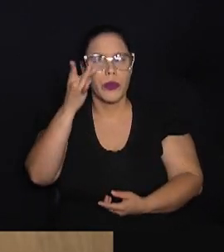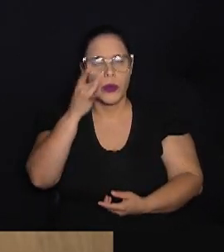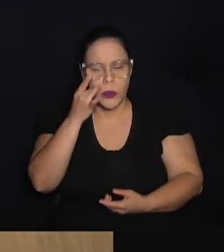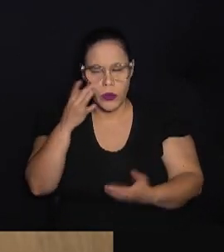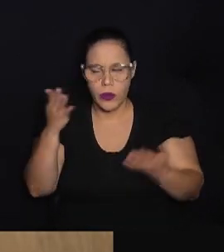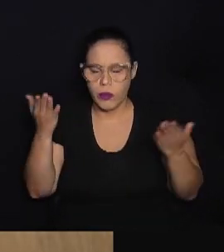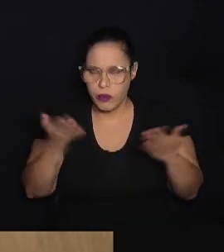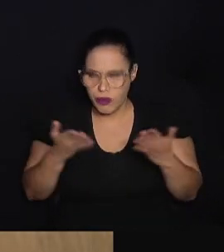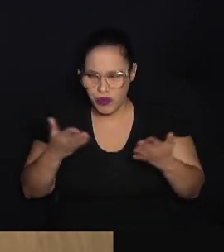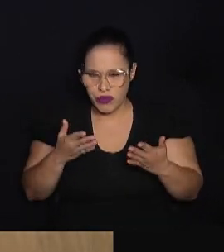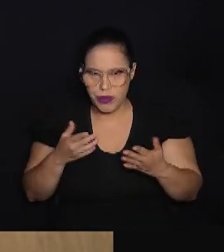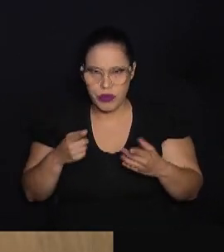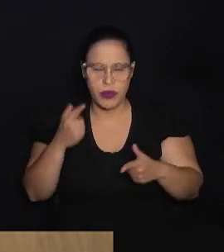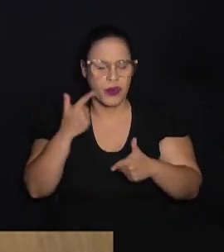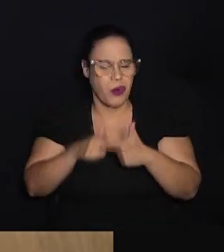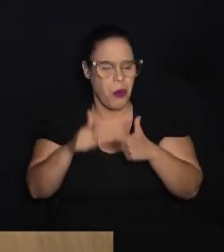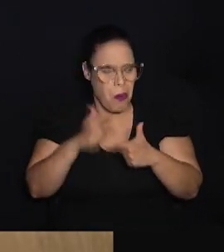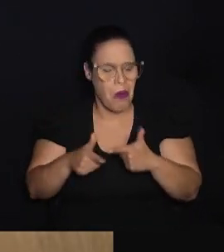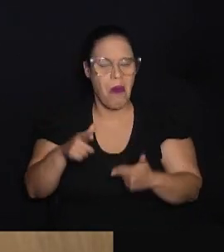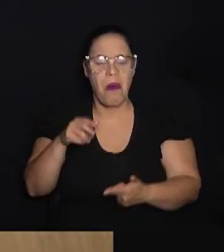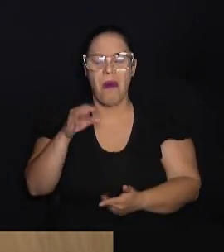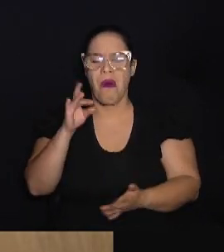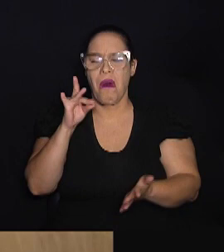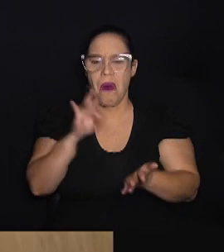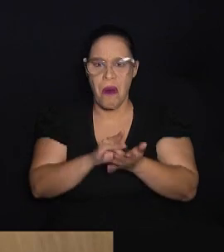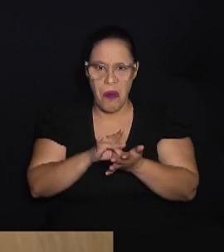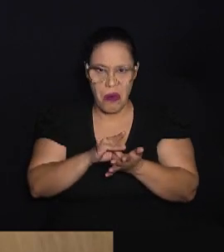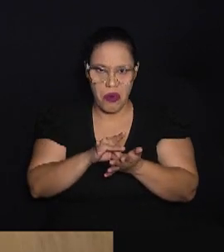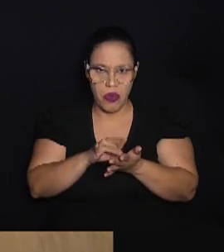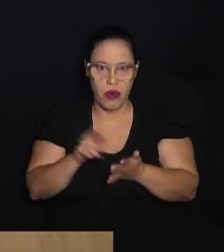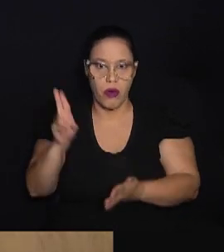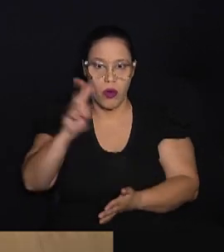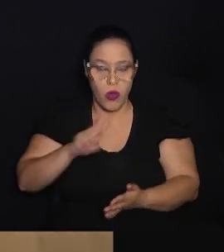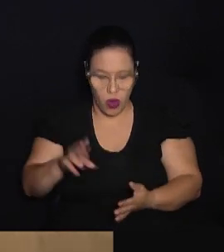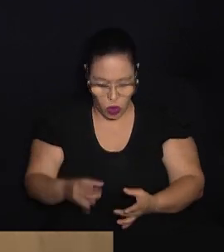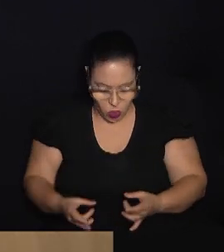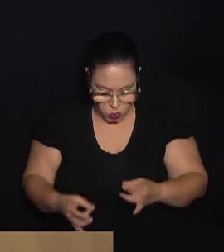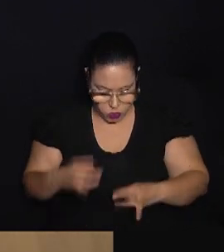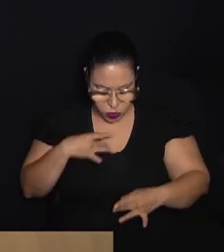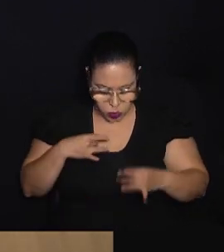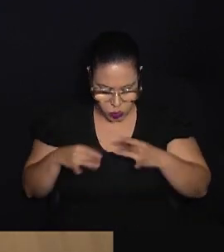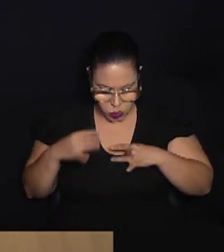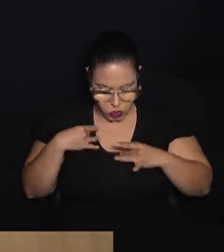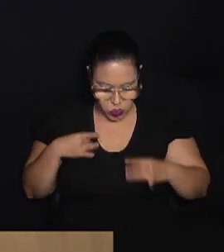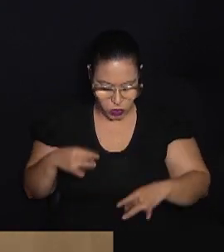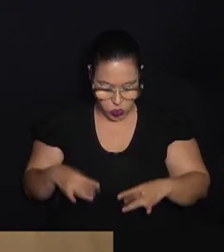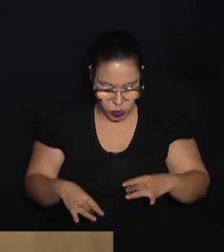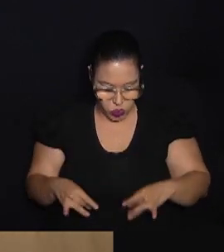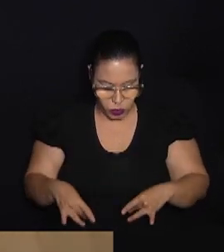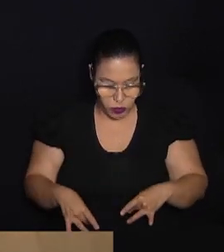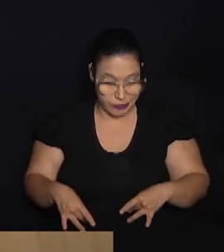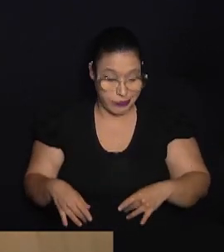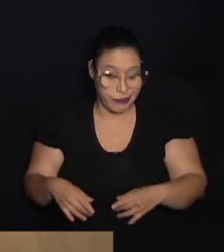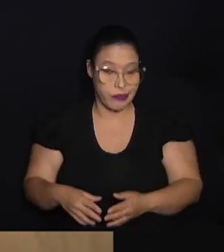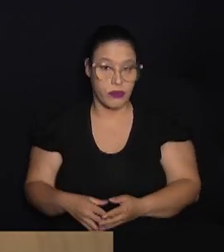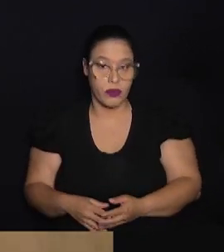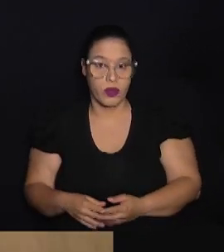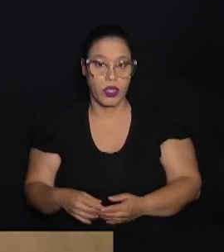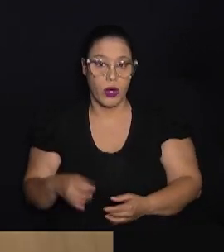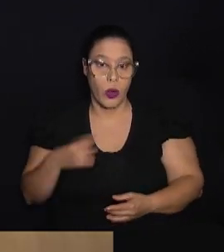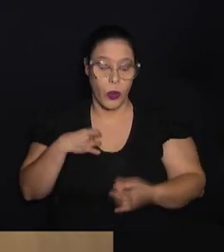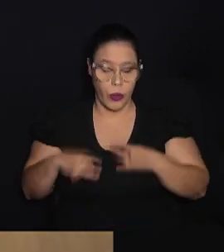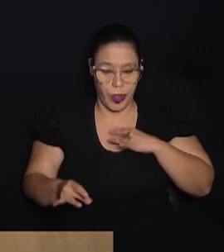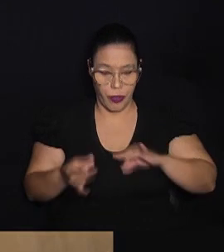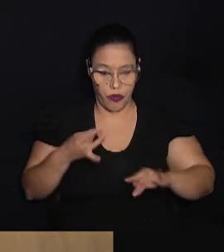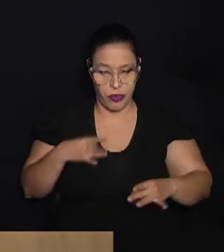hoje é um problema real, é o uso de hormônios com intuito estético. Muitas vezes os hormônios como